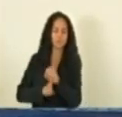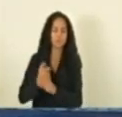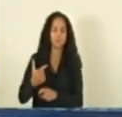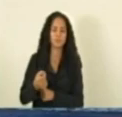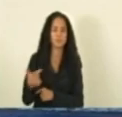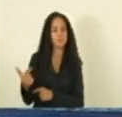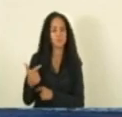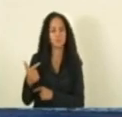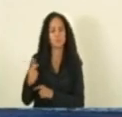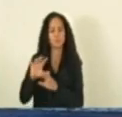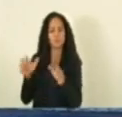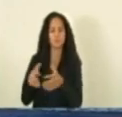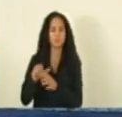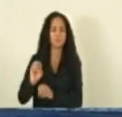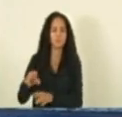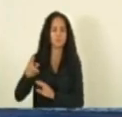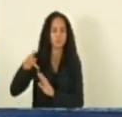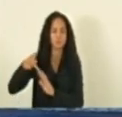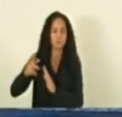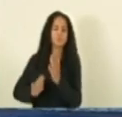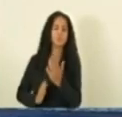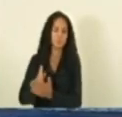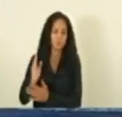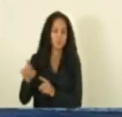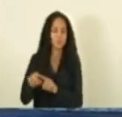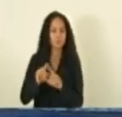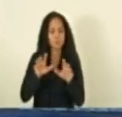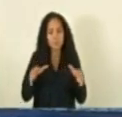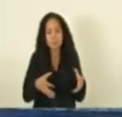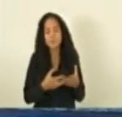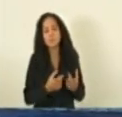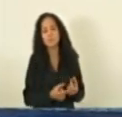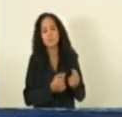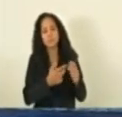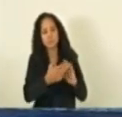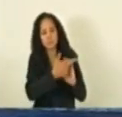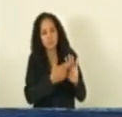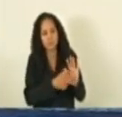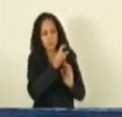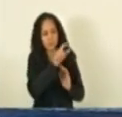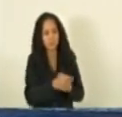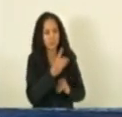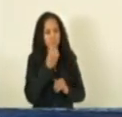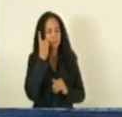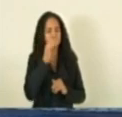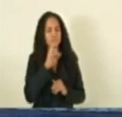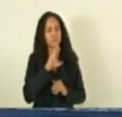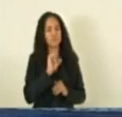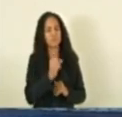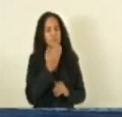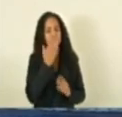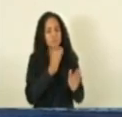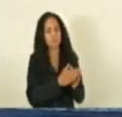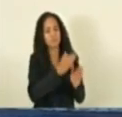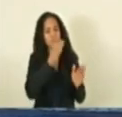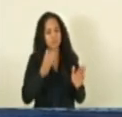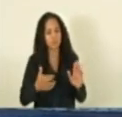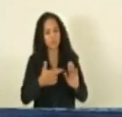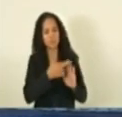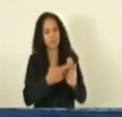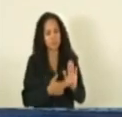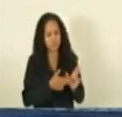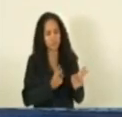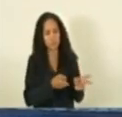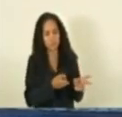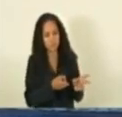707/2022 da Comissão de Educação, pela aprovação. Na Comissão de Finanças, o relator, deputado Freitas, se prevaleceu do prazo